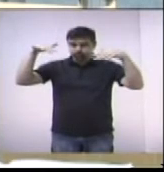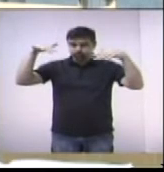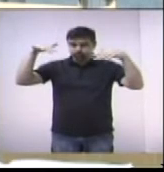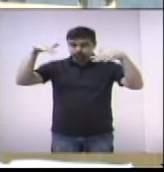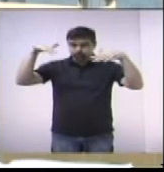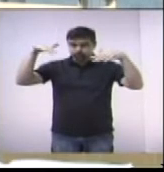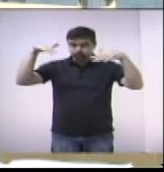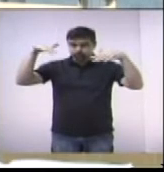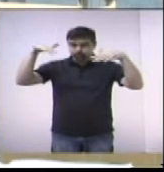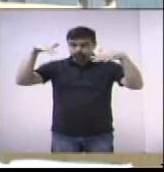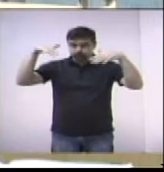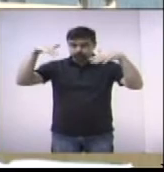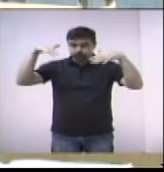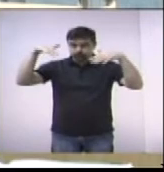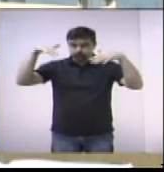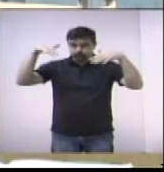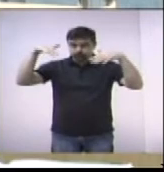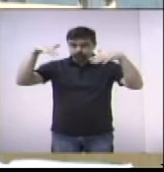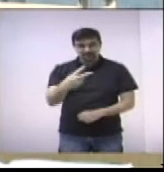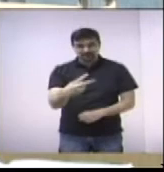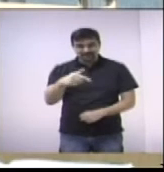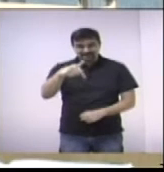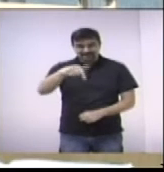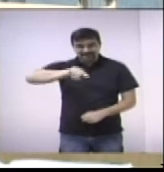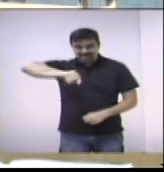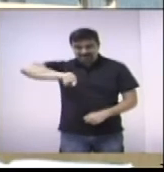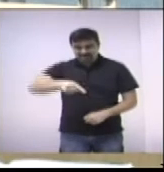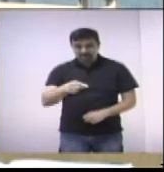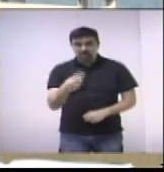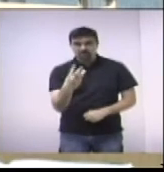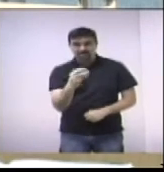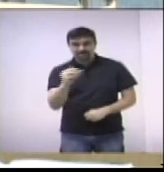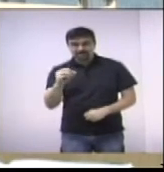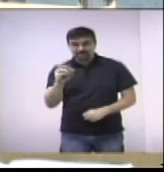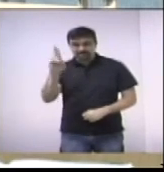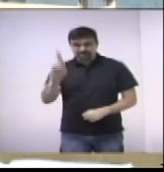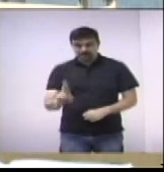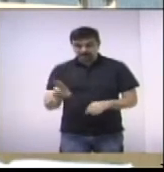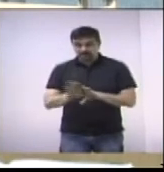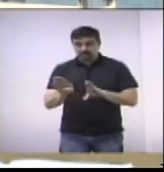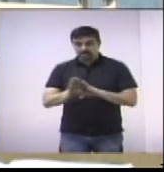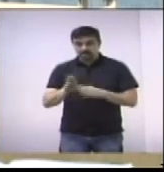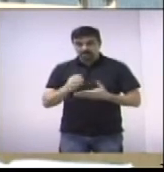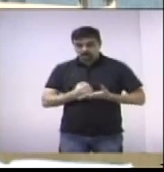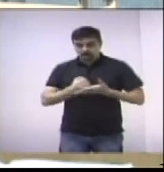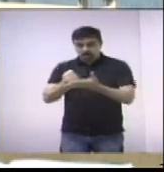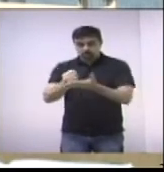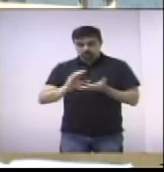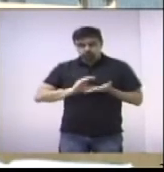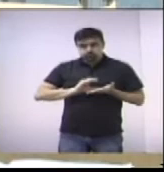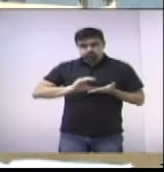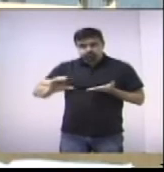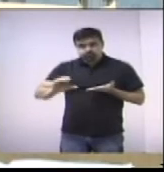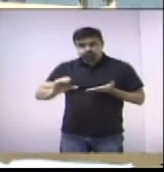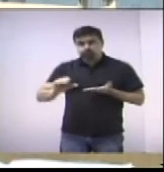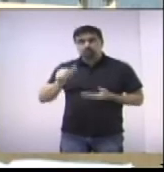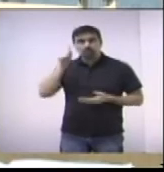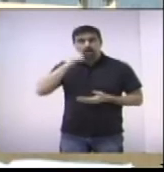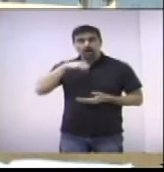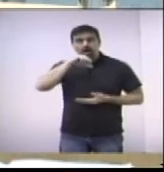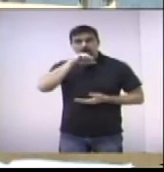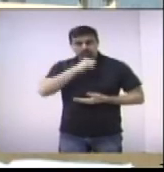de R$ 927.300. A Bolsa Amamentação, isso é tudo do mês de